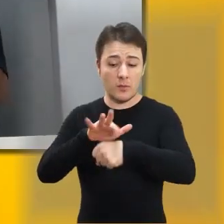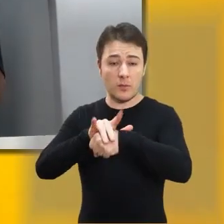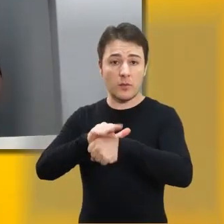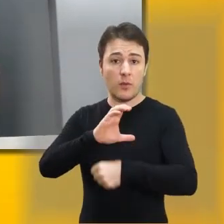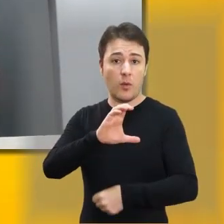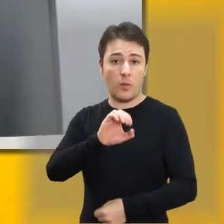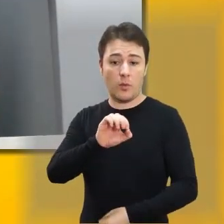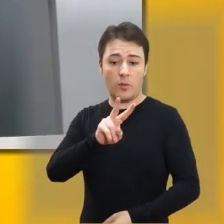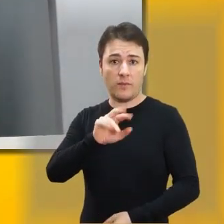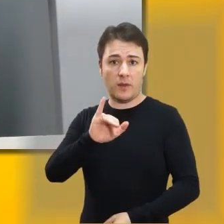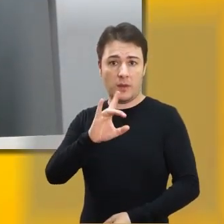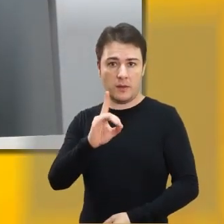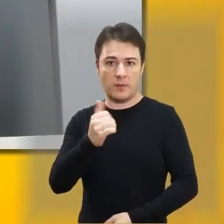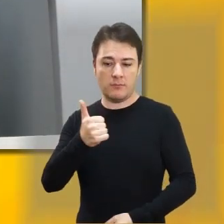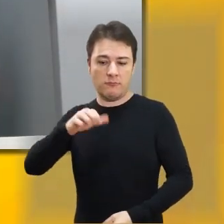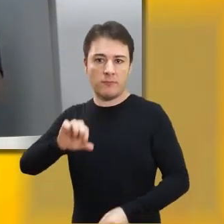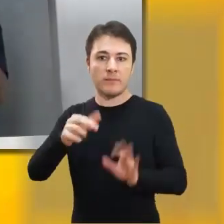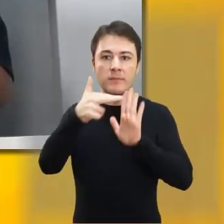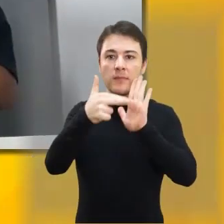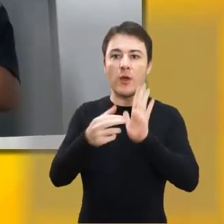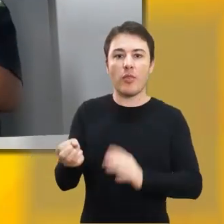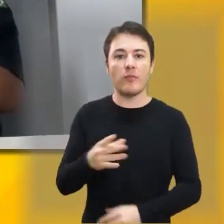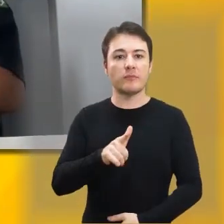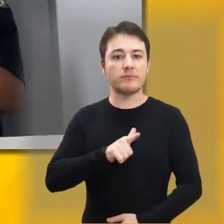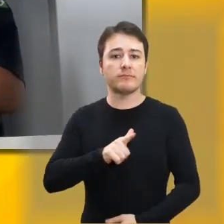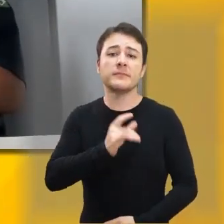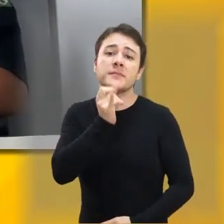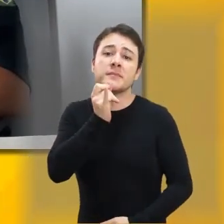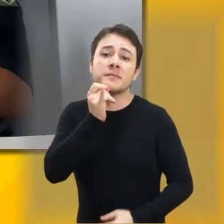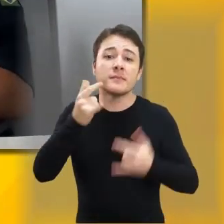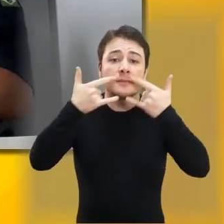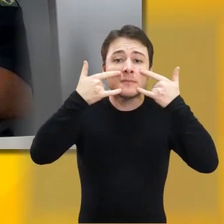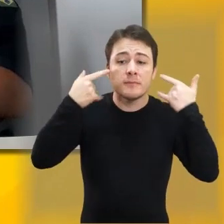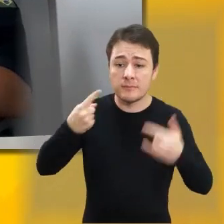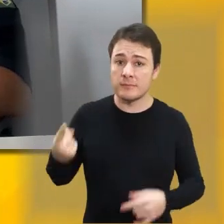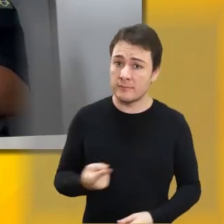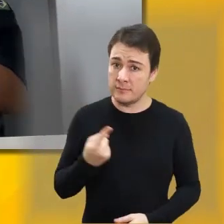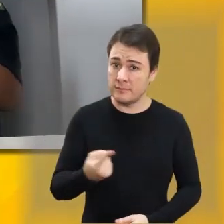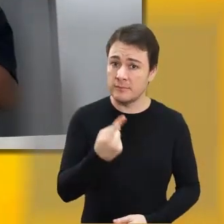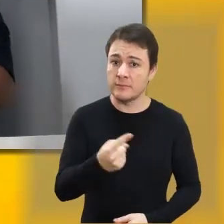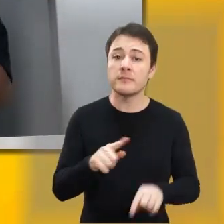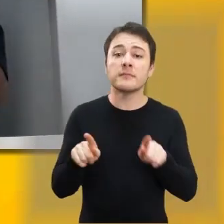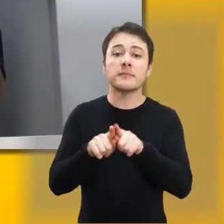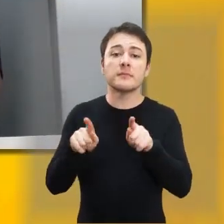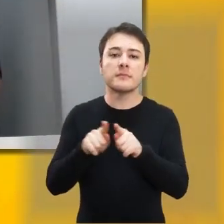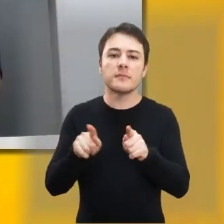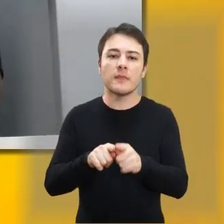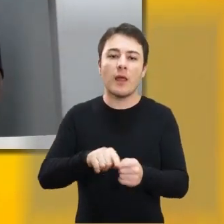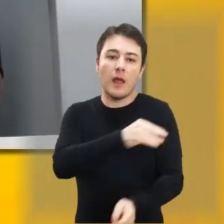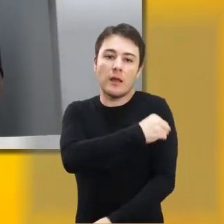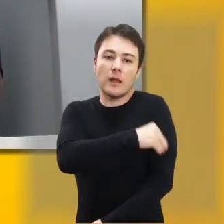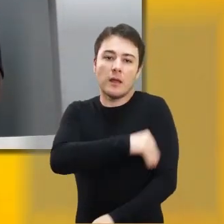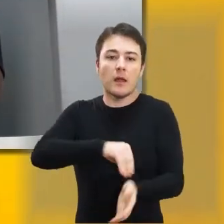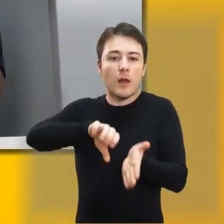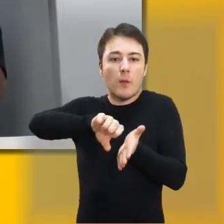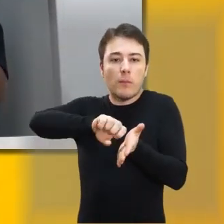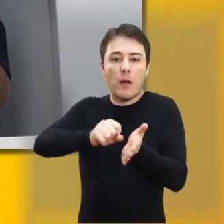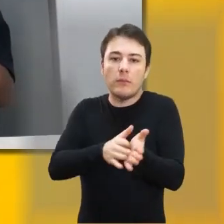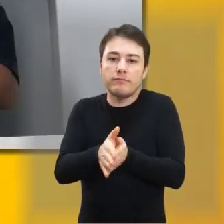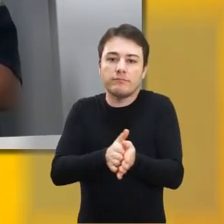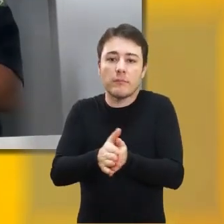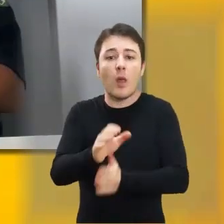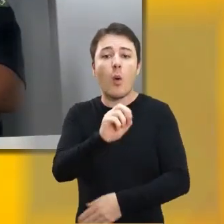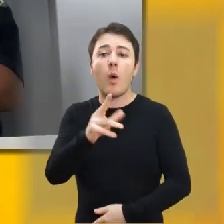Devido a essa pandemia do Covid-19, foram adotados novos procedimentos como uso frequente de máscaras, estar